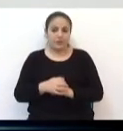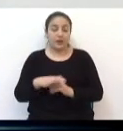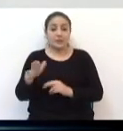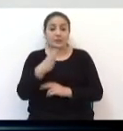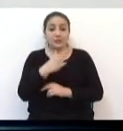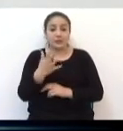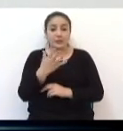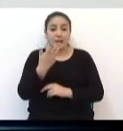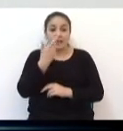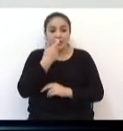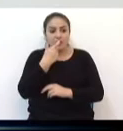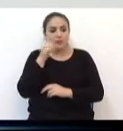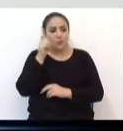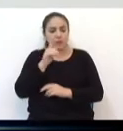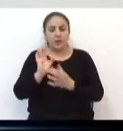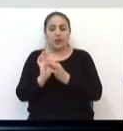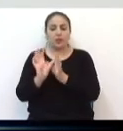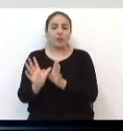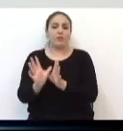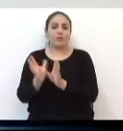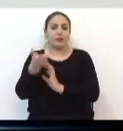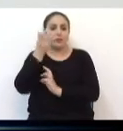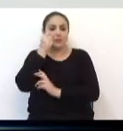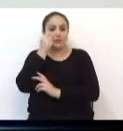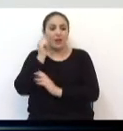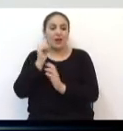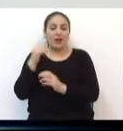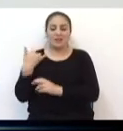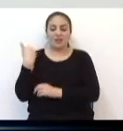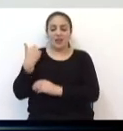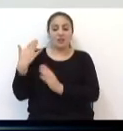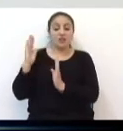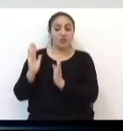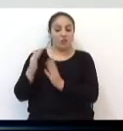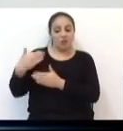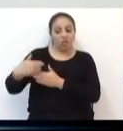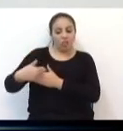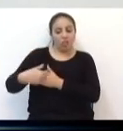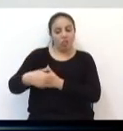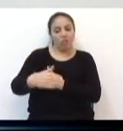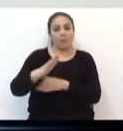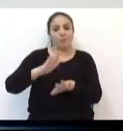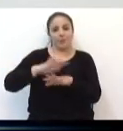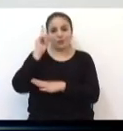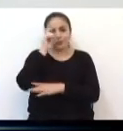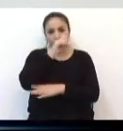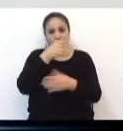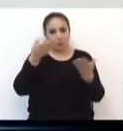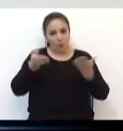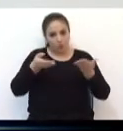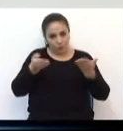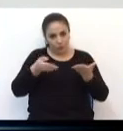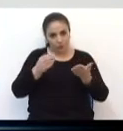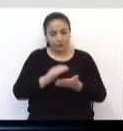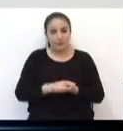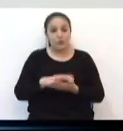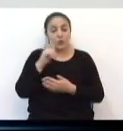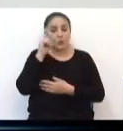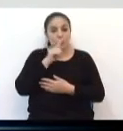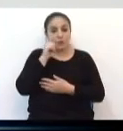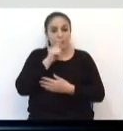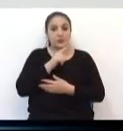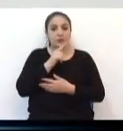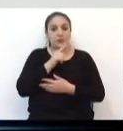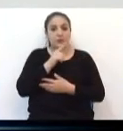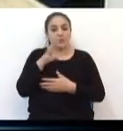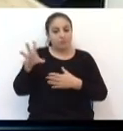essa criança torna-se apta à adoção, ela já está com uma idade um pouquinho mais avançada e é mais difícil hoje, né, colocar aquela